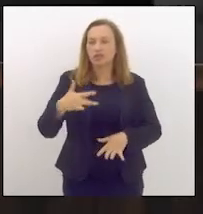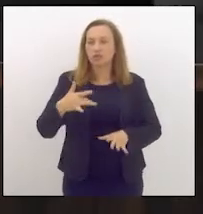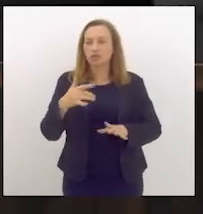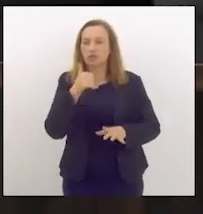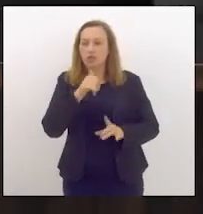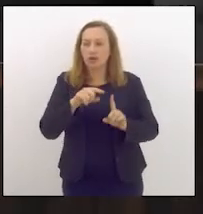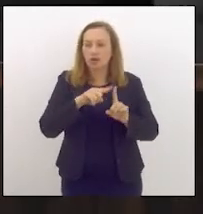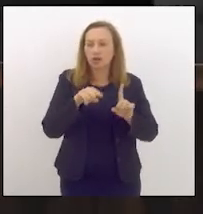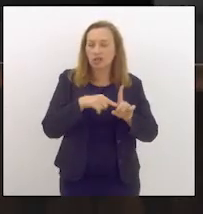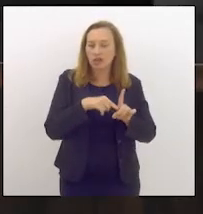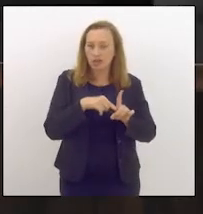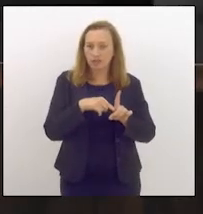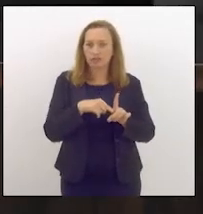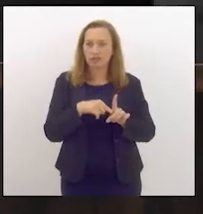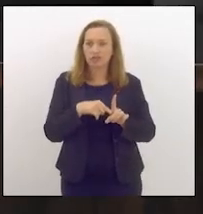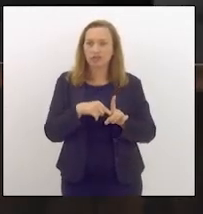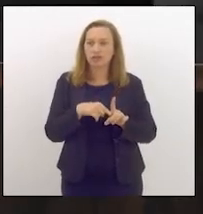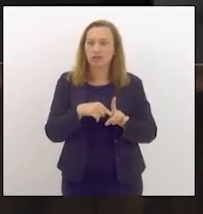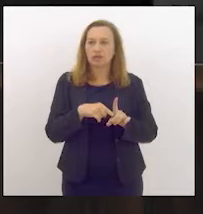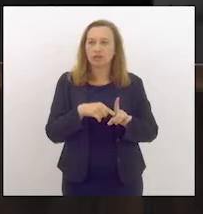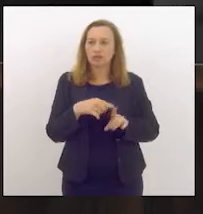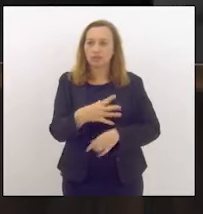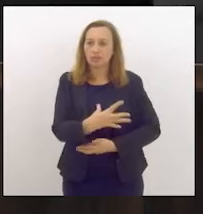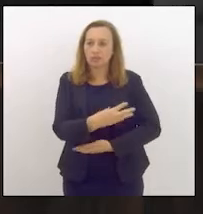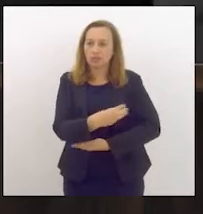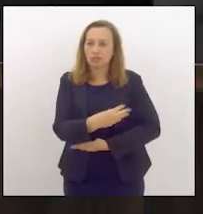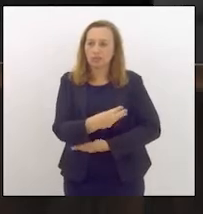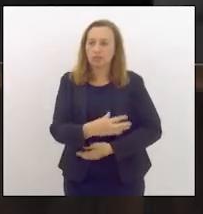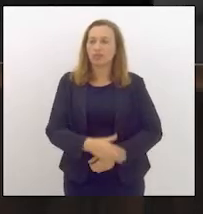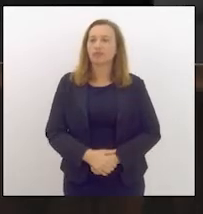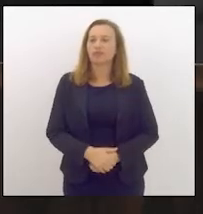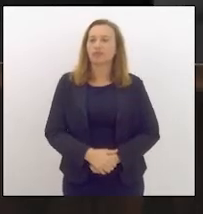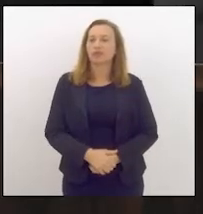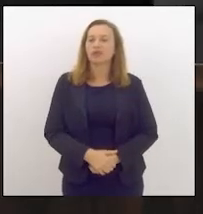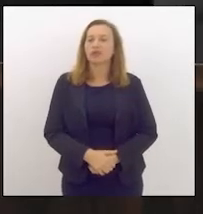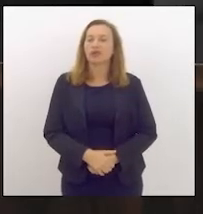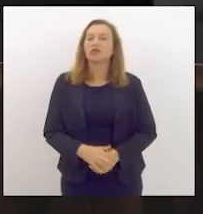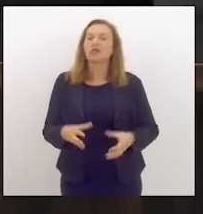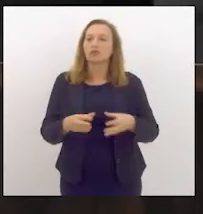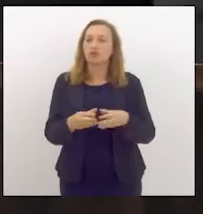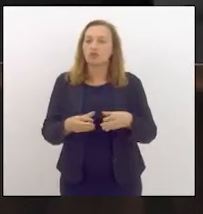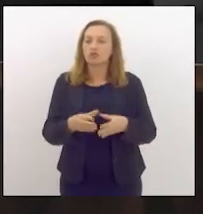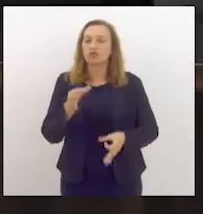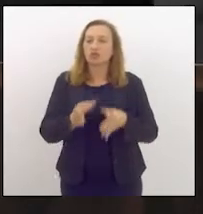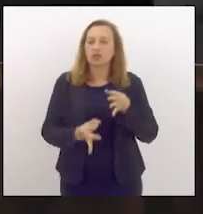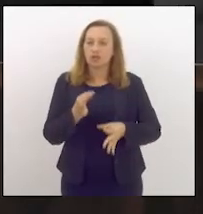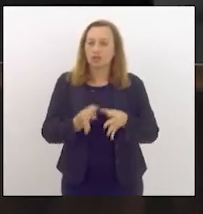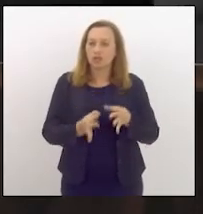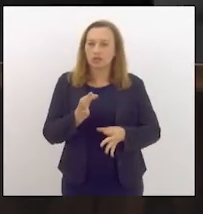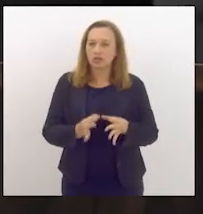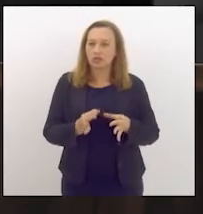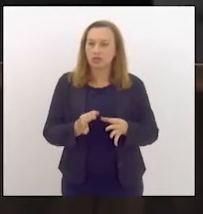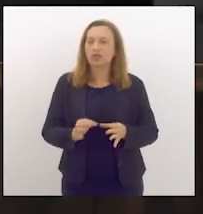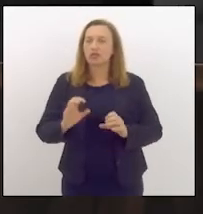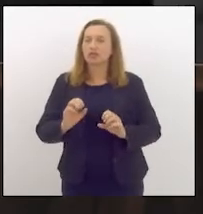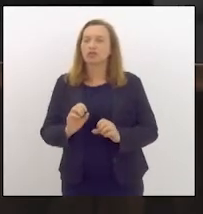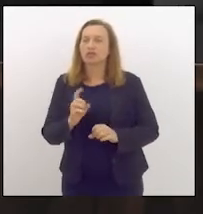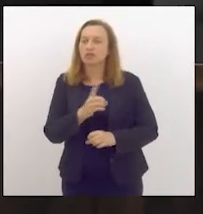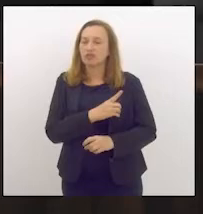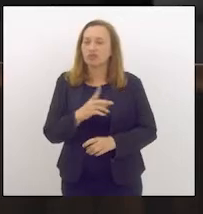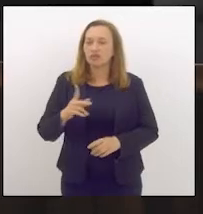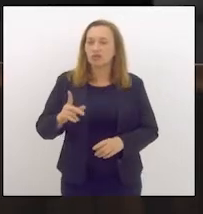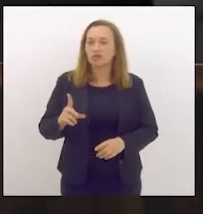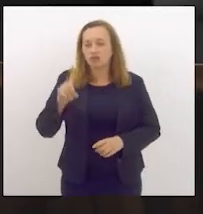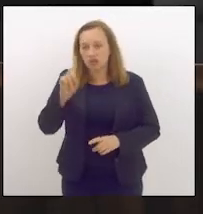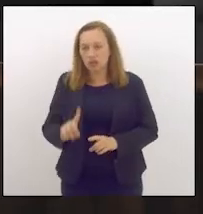gestante parturiente e puérpera pendente de pareceres das comissões condição Justiça de defesa dos direitos